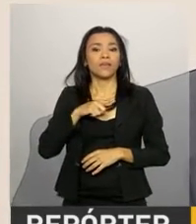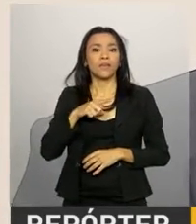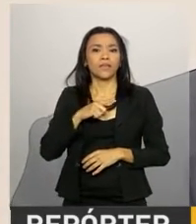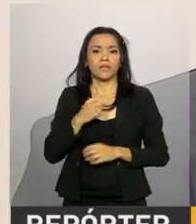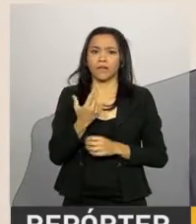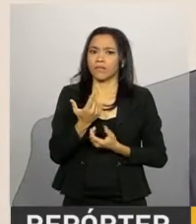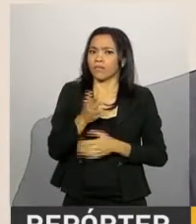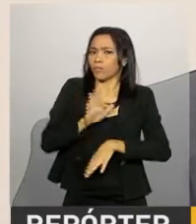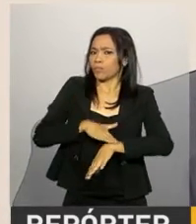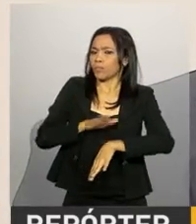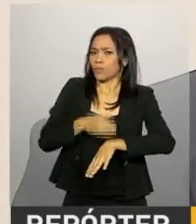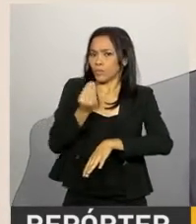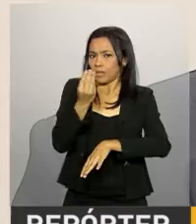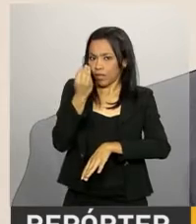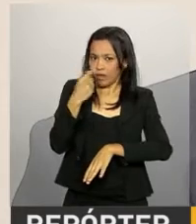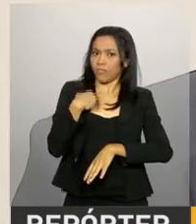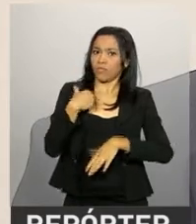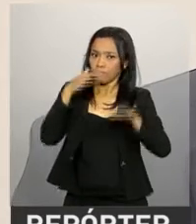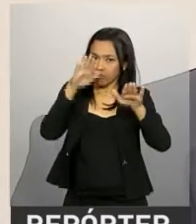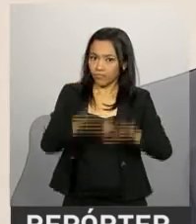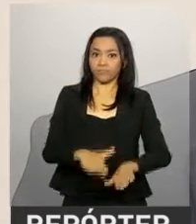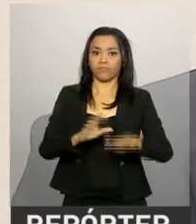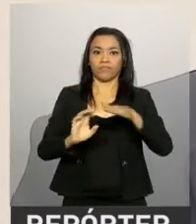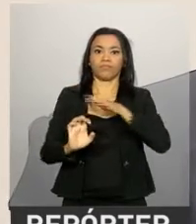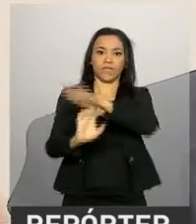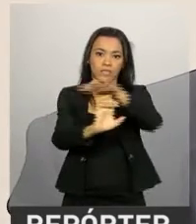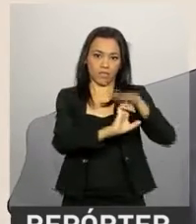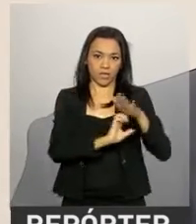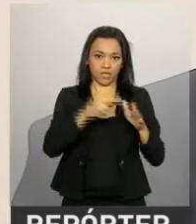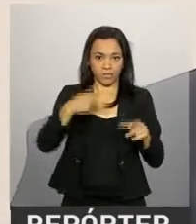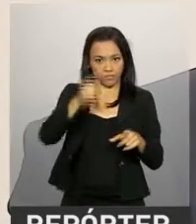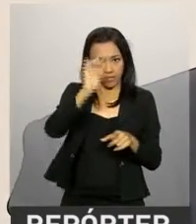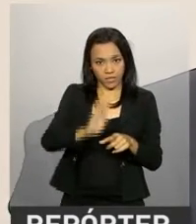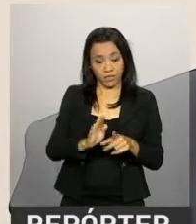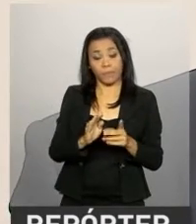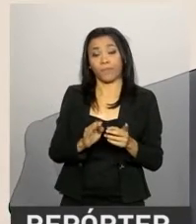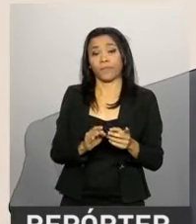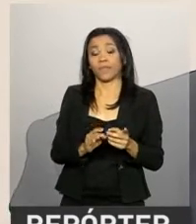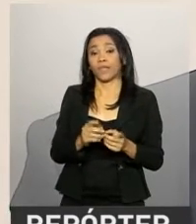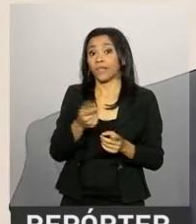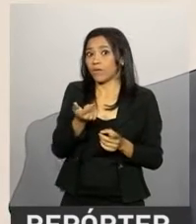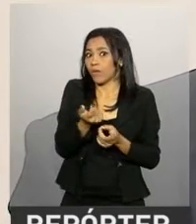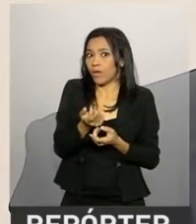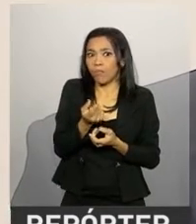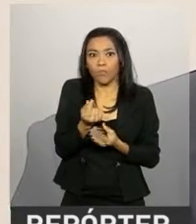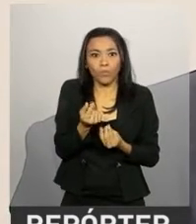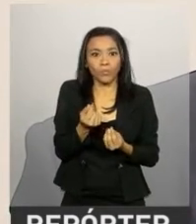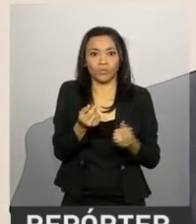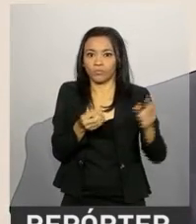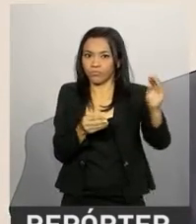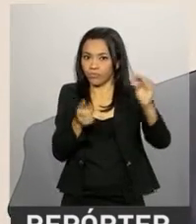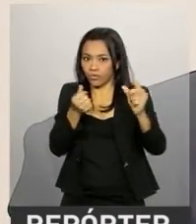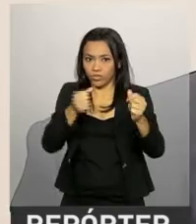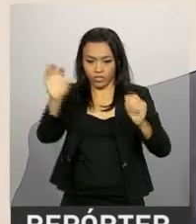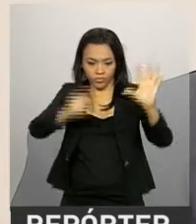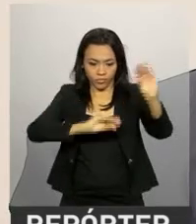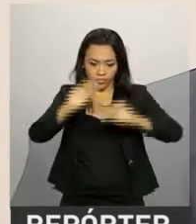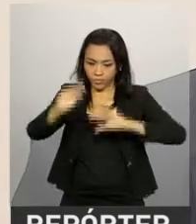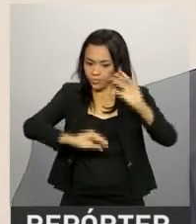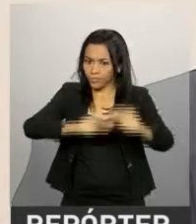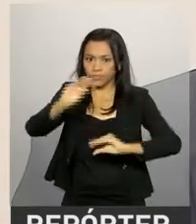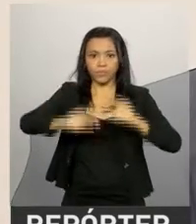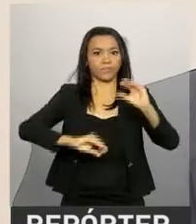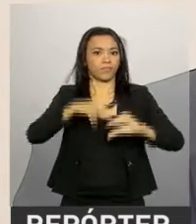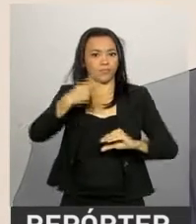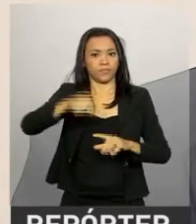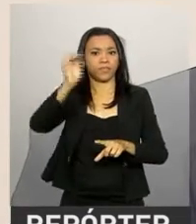muito mais tempo elas estão instaladas aqui eo investimento é muito maior do que o do brasileiro os